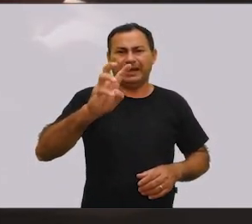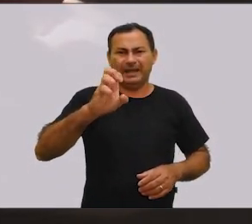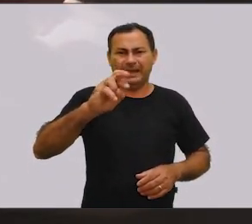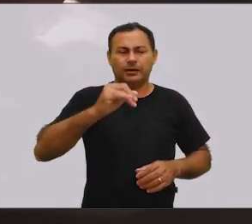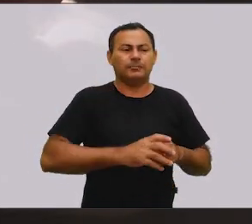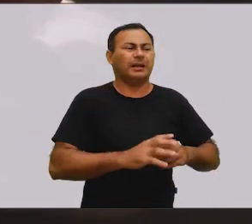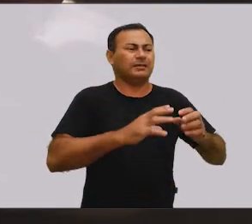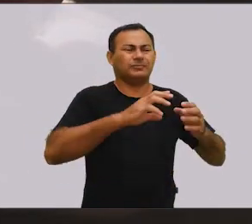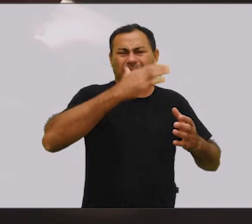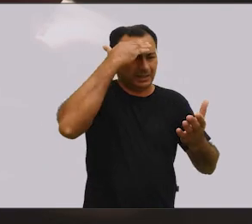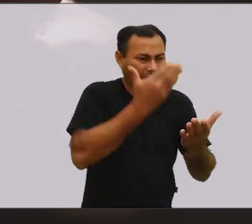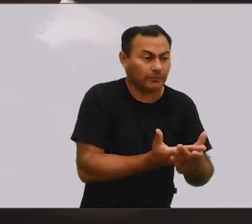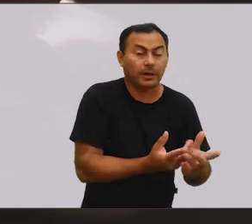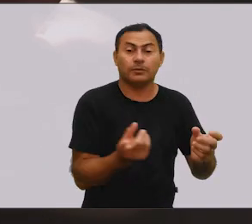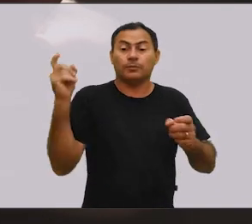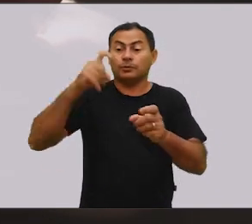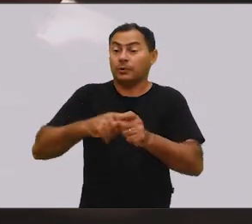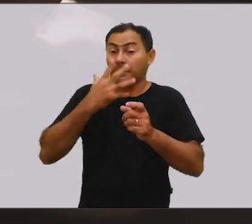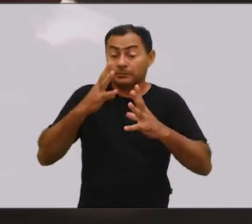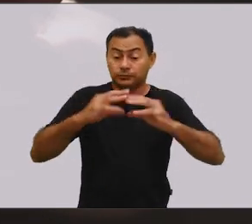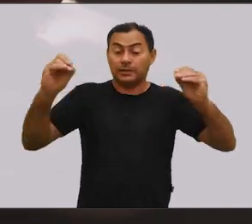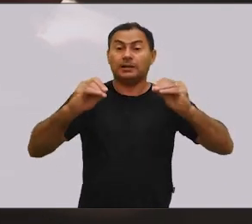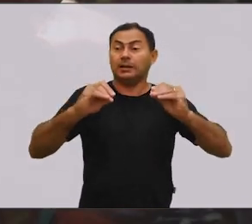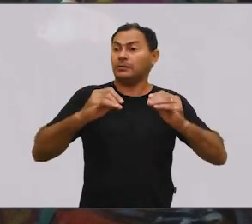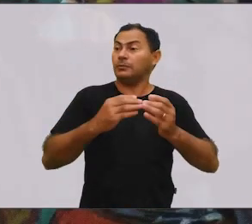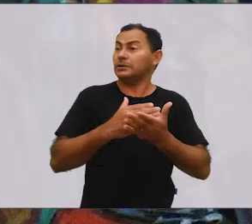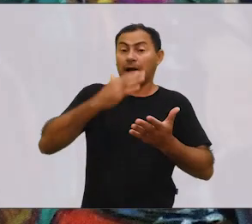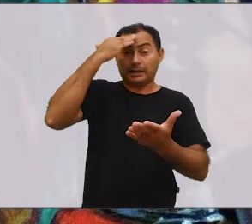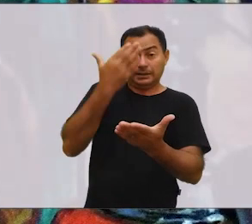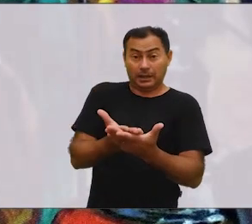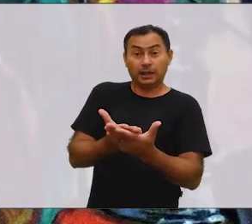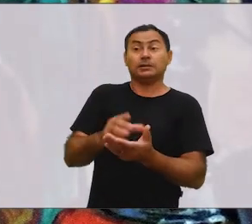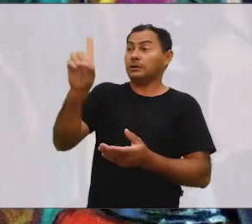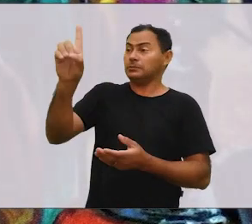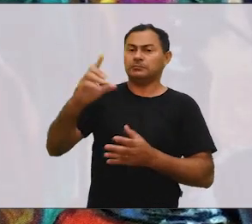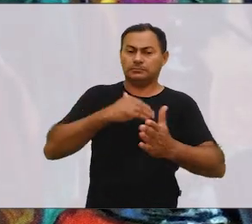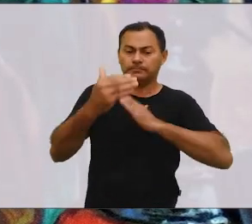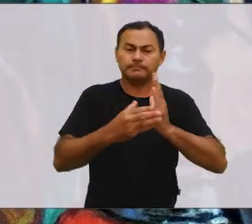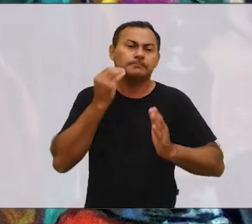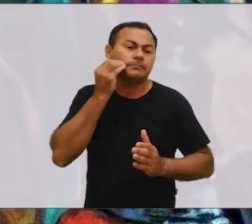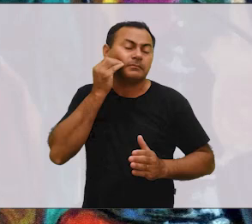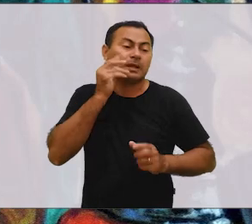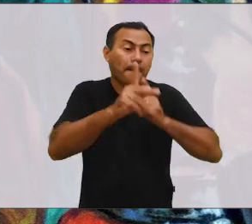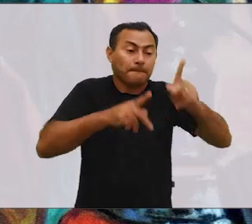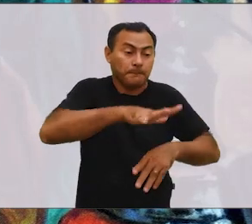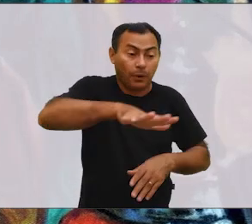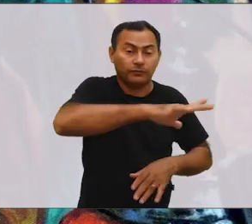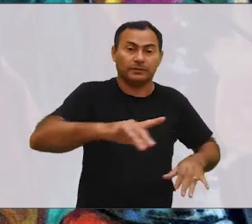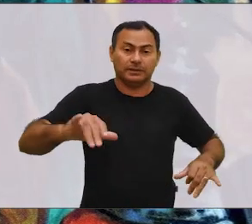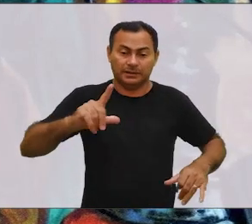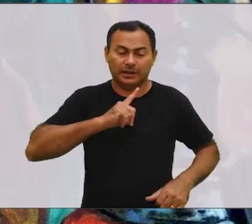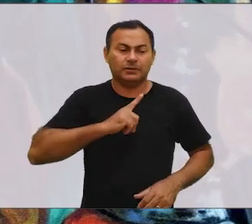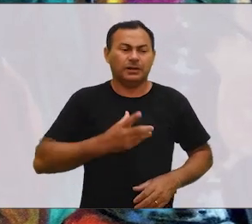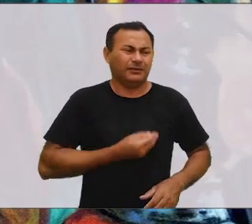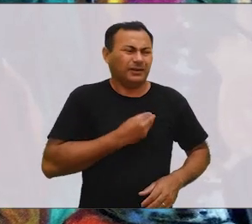quando voltou do cativeiro, parece que tinha sido curado da idolatria. Toda a experiência que aquele povo teve, a